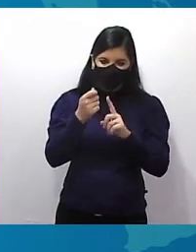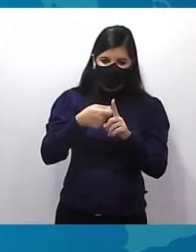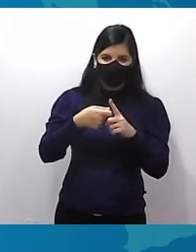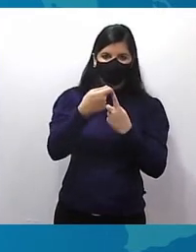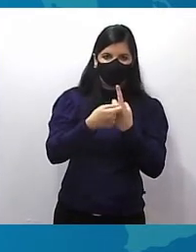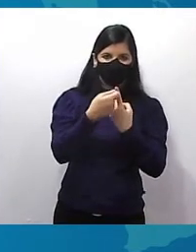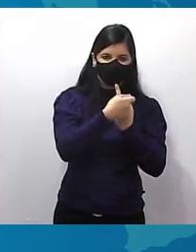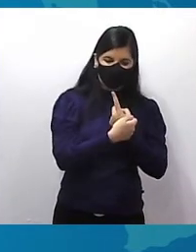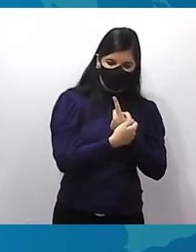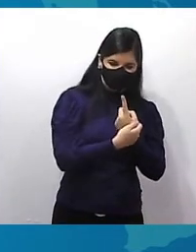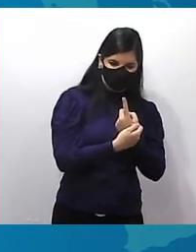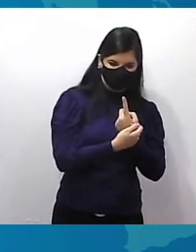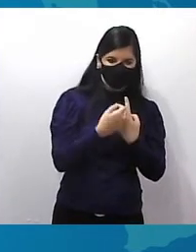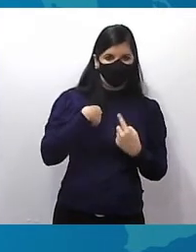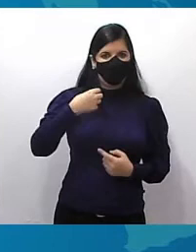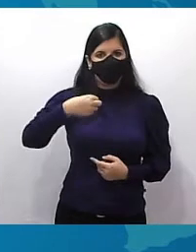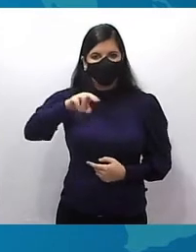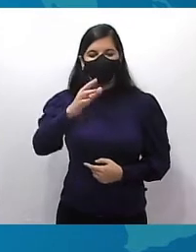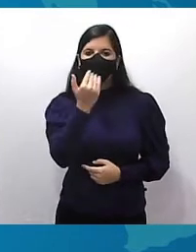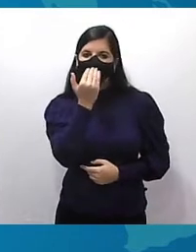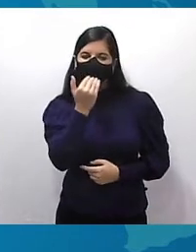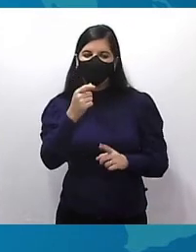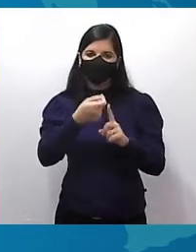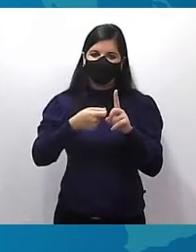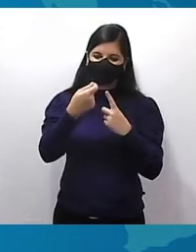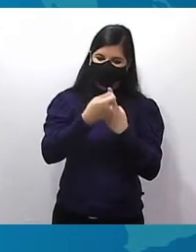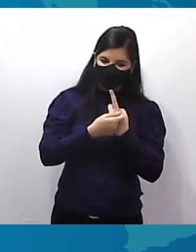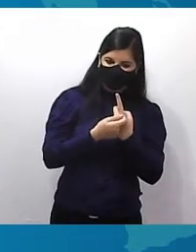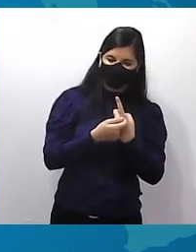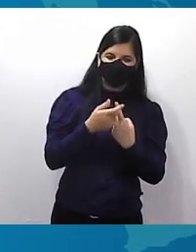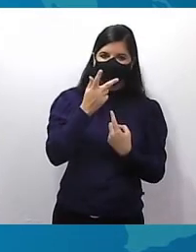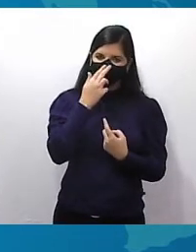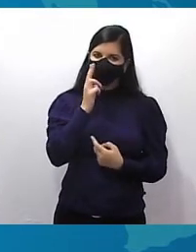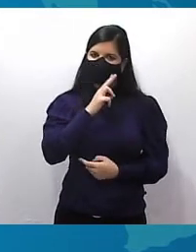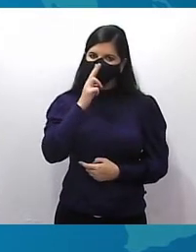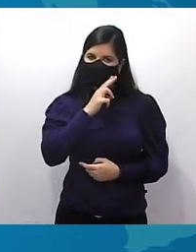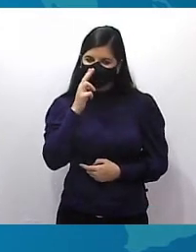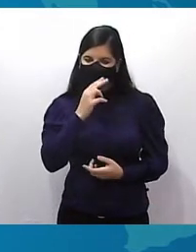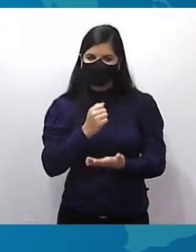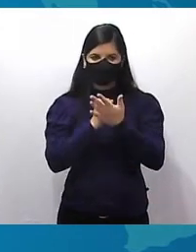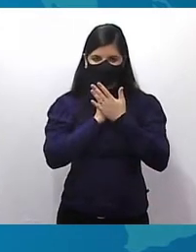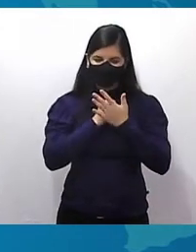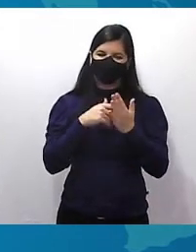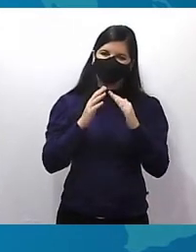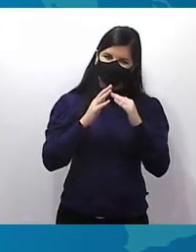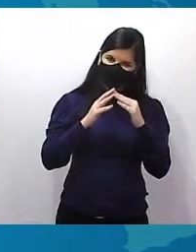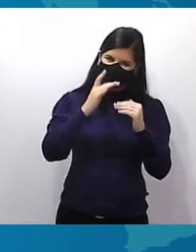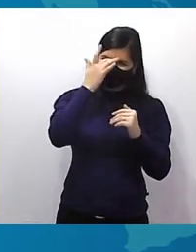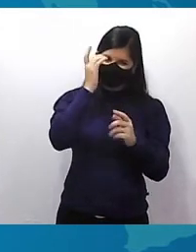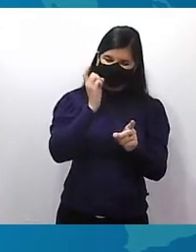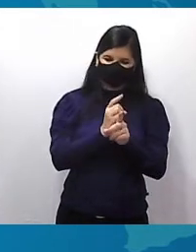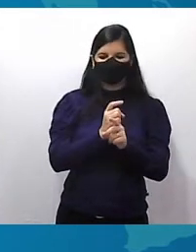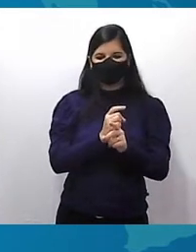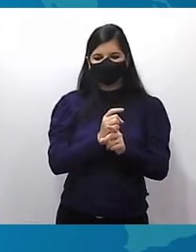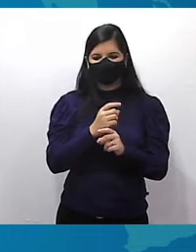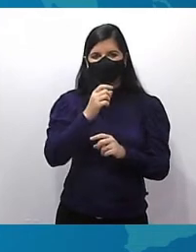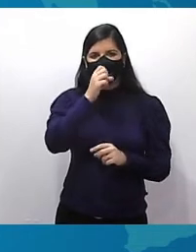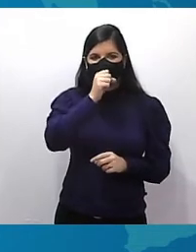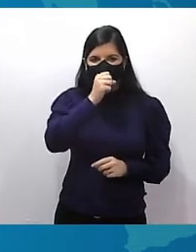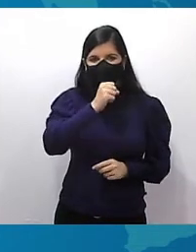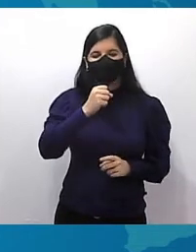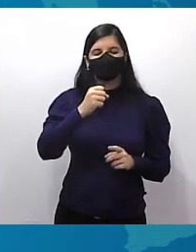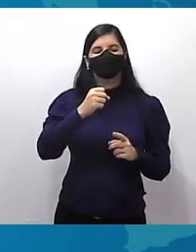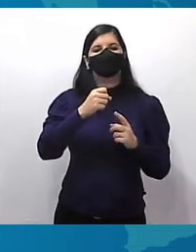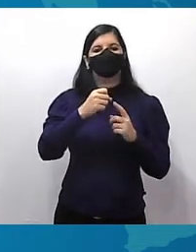eat banana. Vou comer banana, né? Que é uma coisa mais emergencial, mas você pode ter em casa orange, laranja,